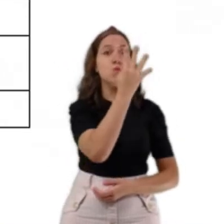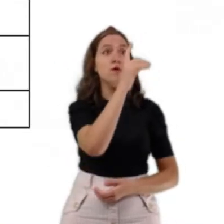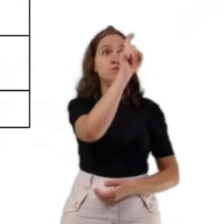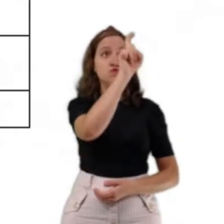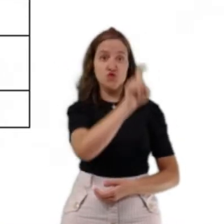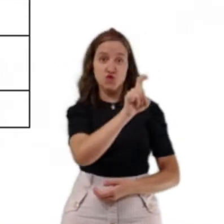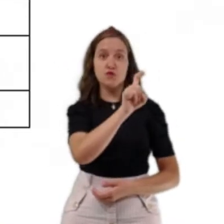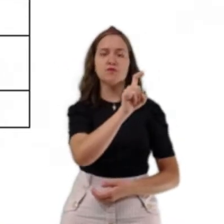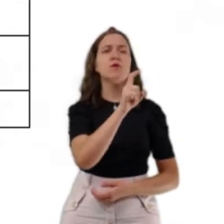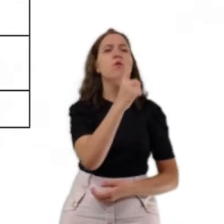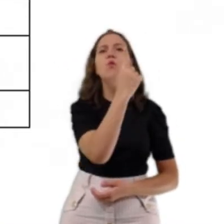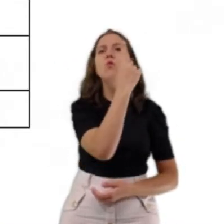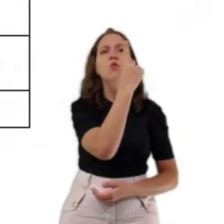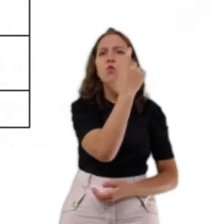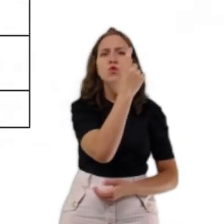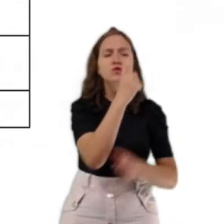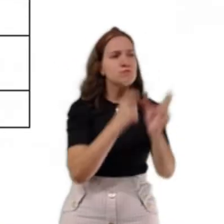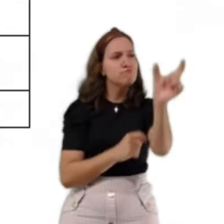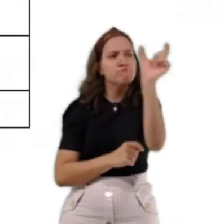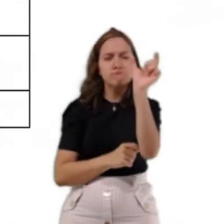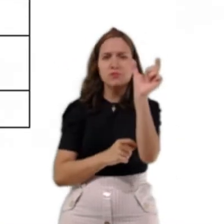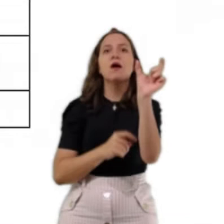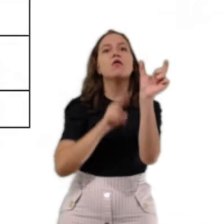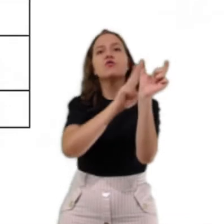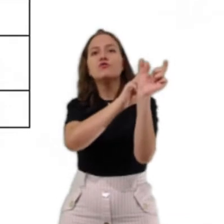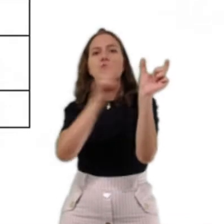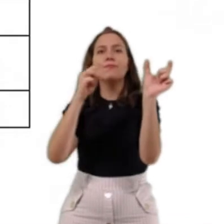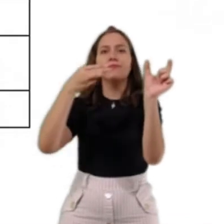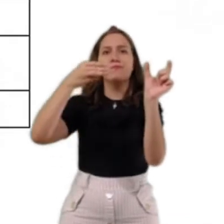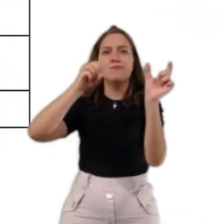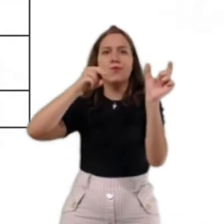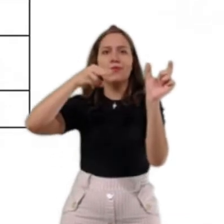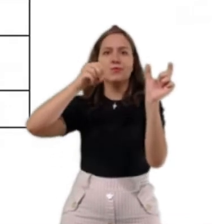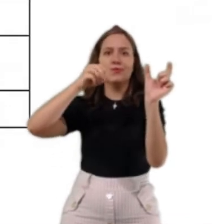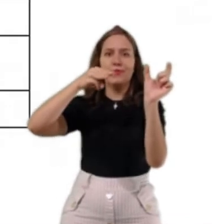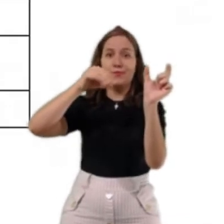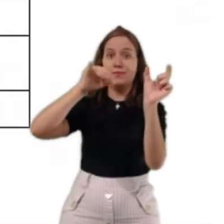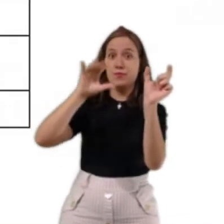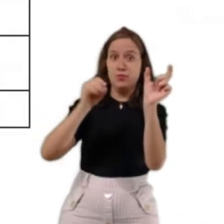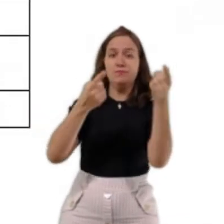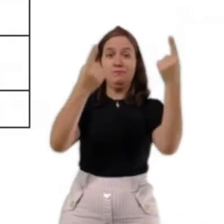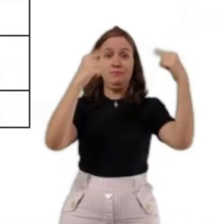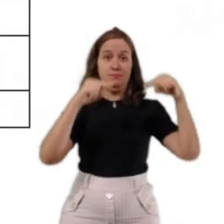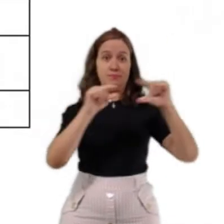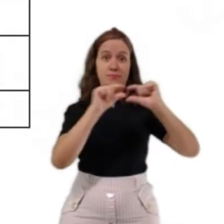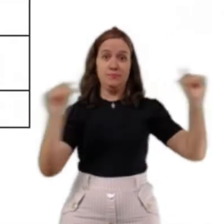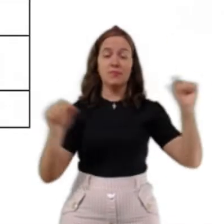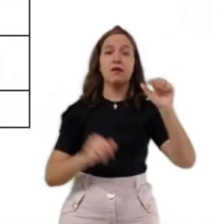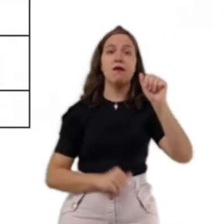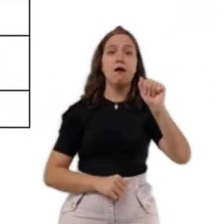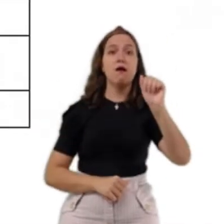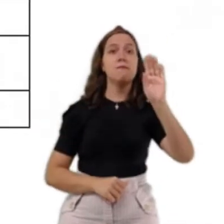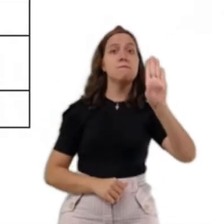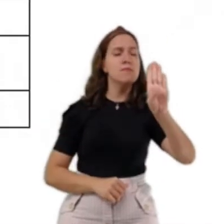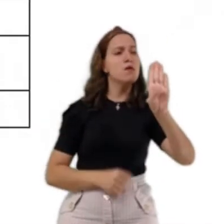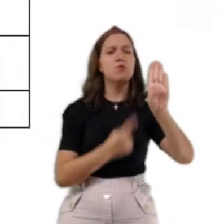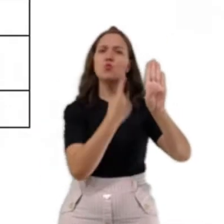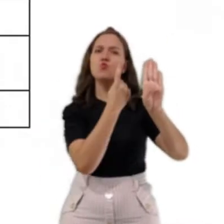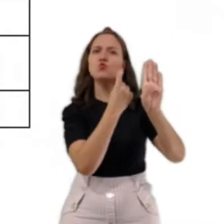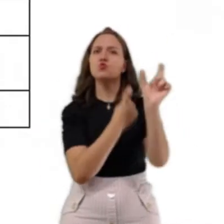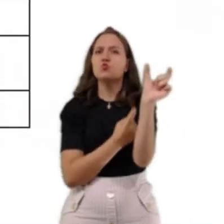tenho um irmão algebrico ou seja um monômio ab um termo algébrico